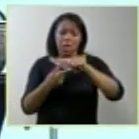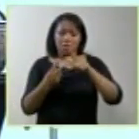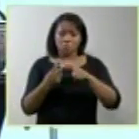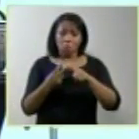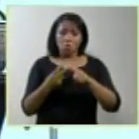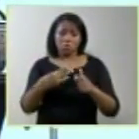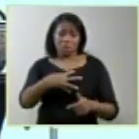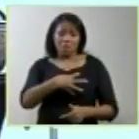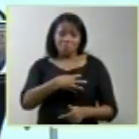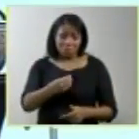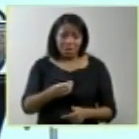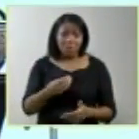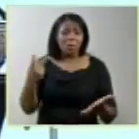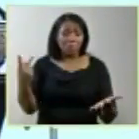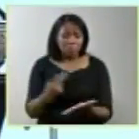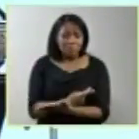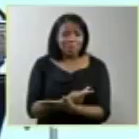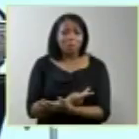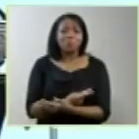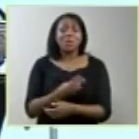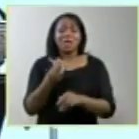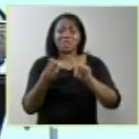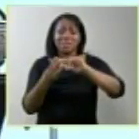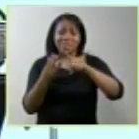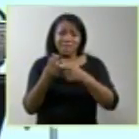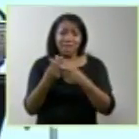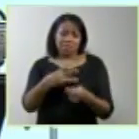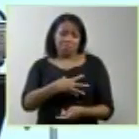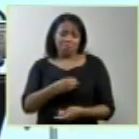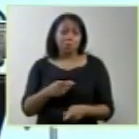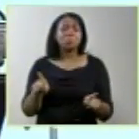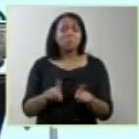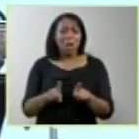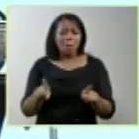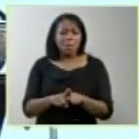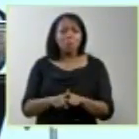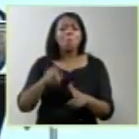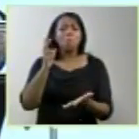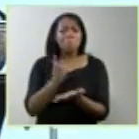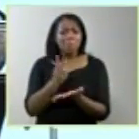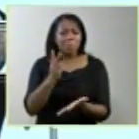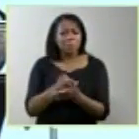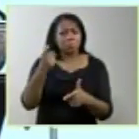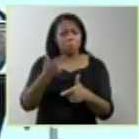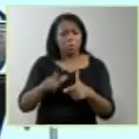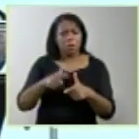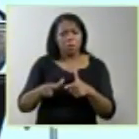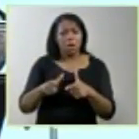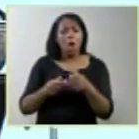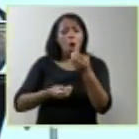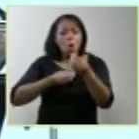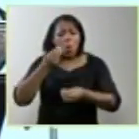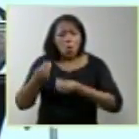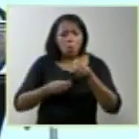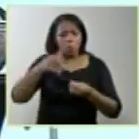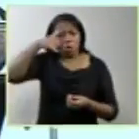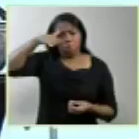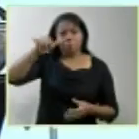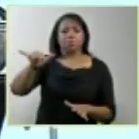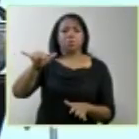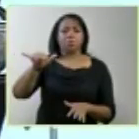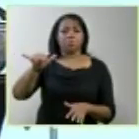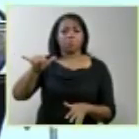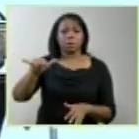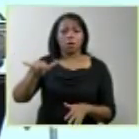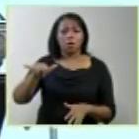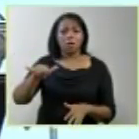filhos afetados. E aqui, como e quando ela pode ser prevenida. Então, realmente,